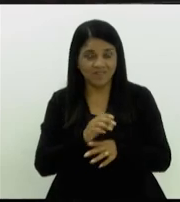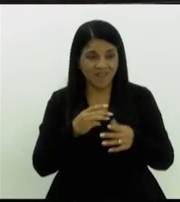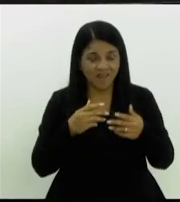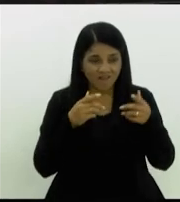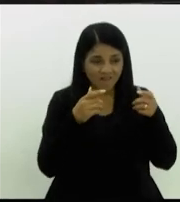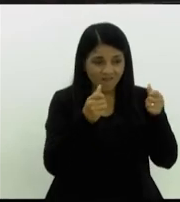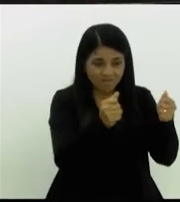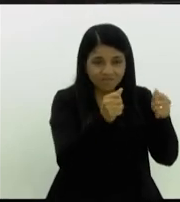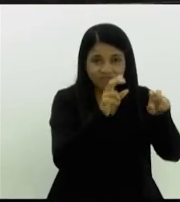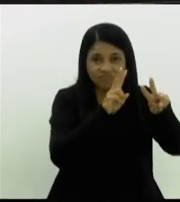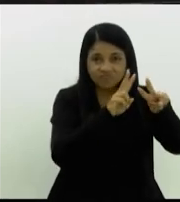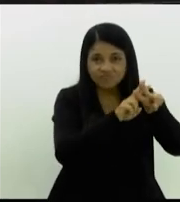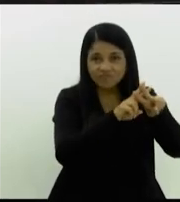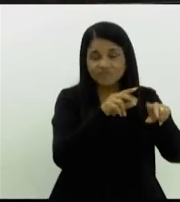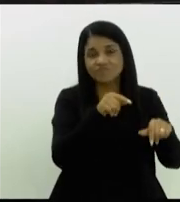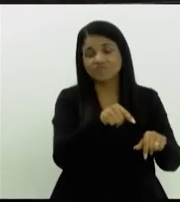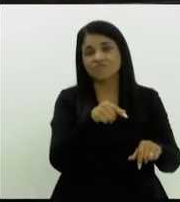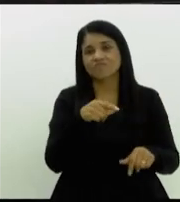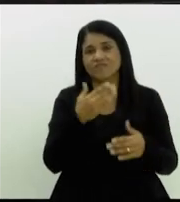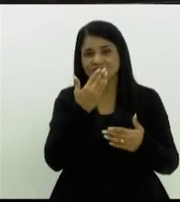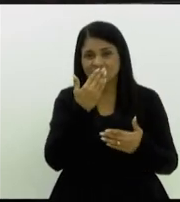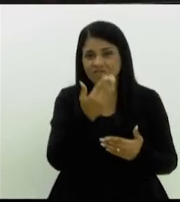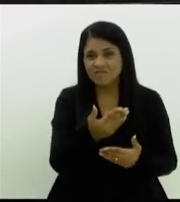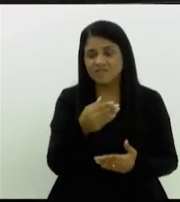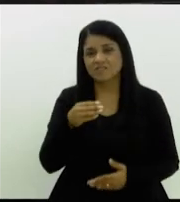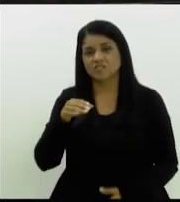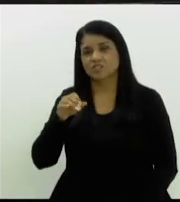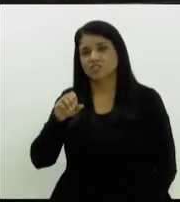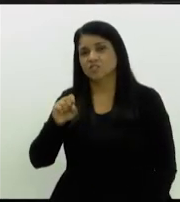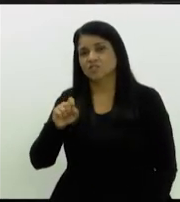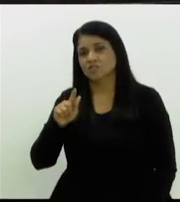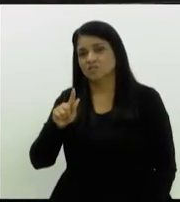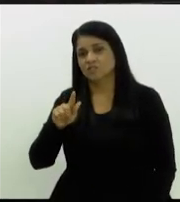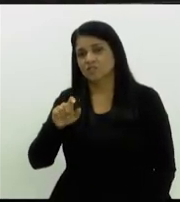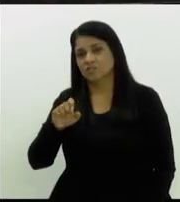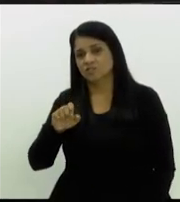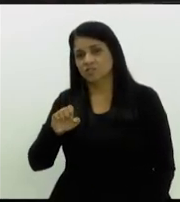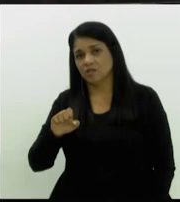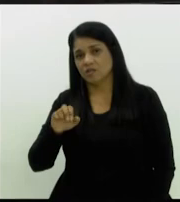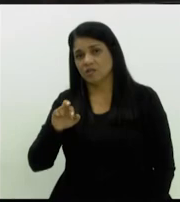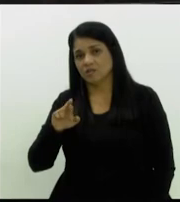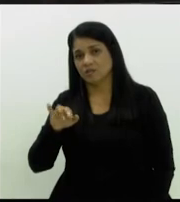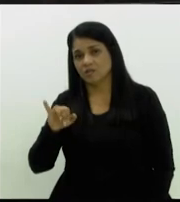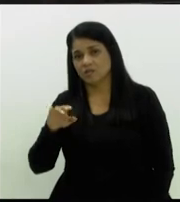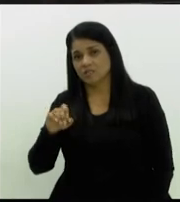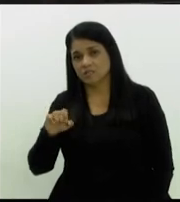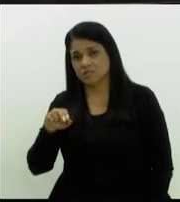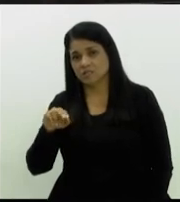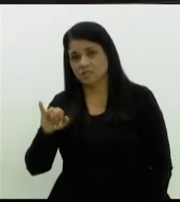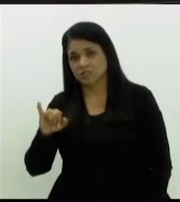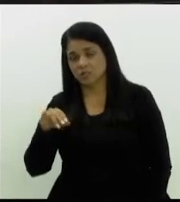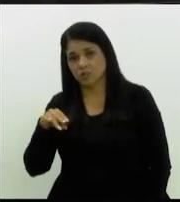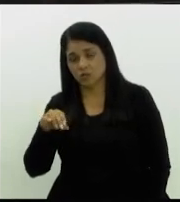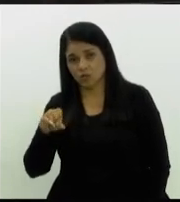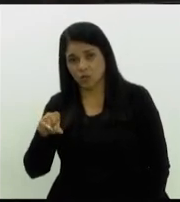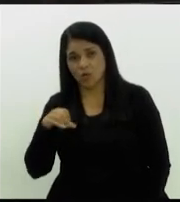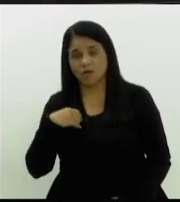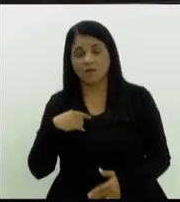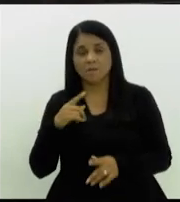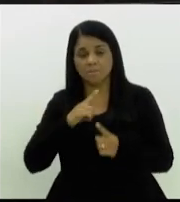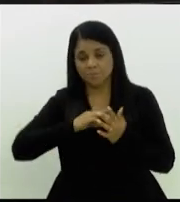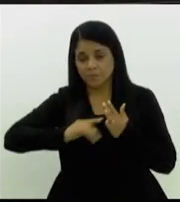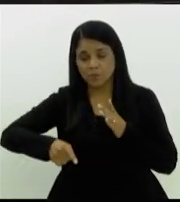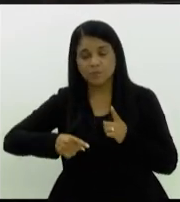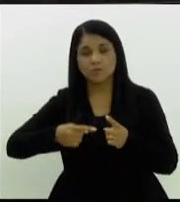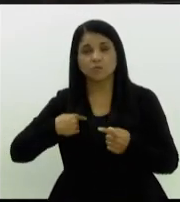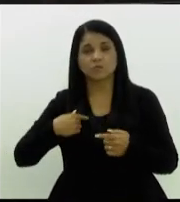penitenciário de Jericinó, impedindo mais de 400 familiares de visitarem os seus entes queridos.